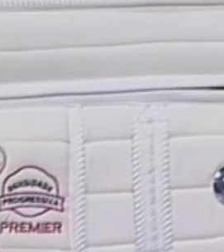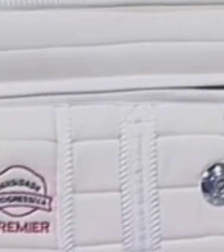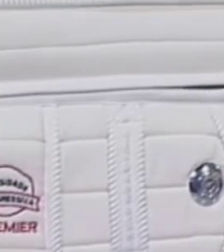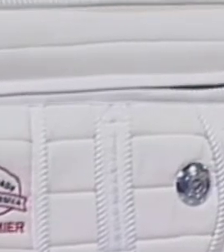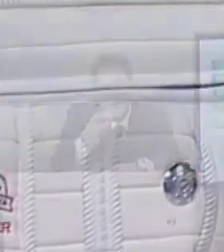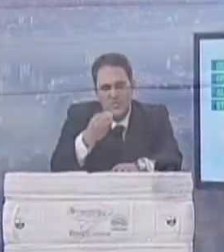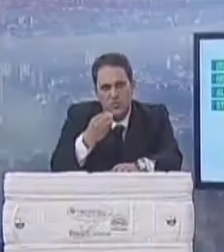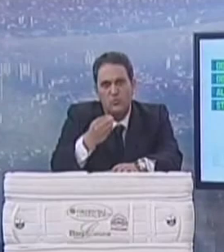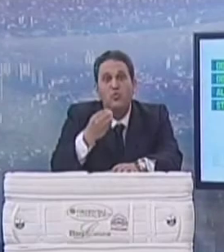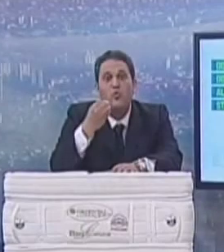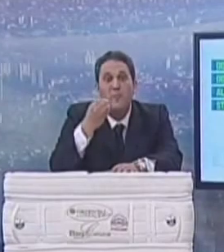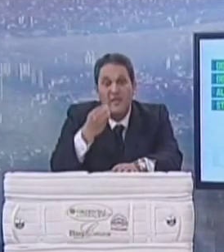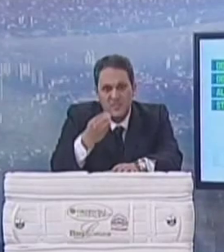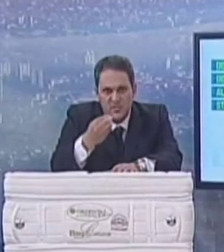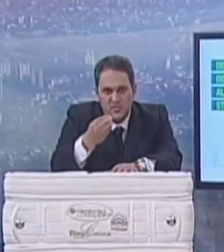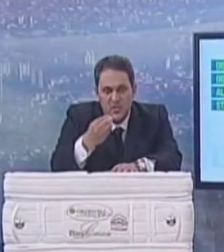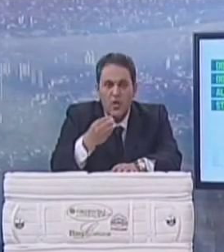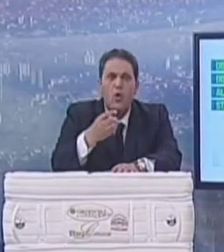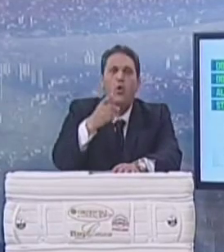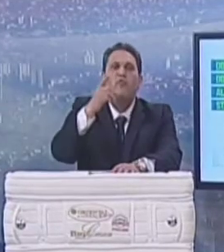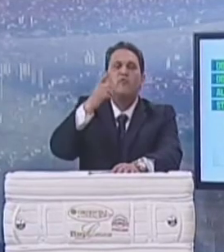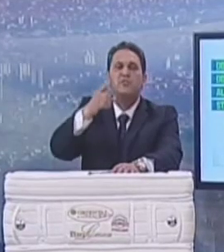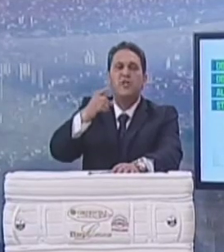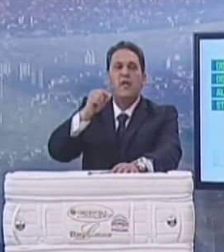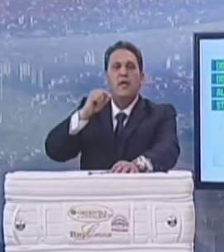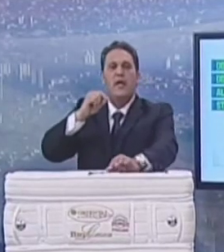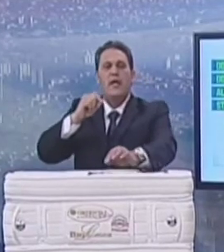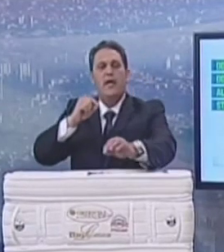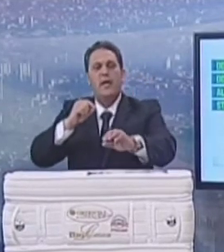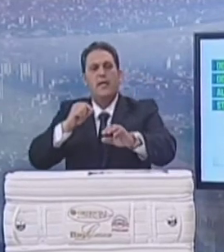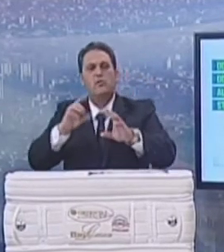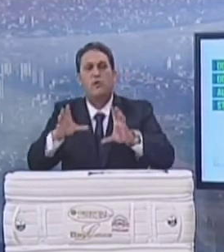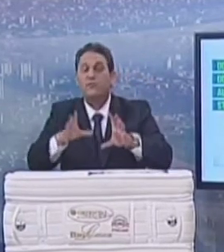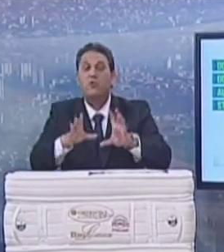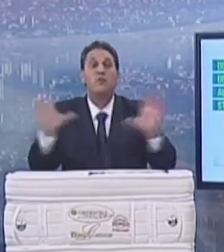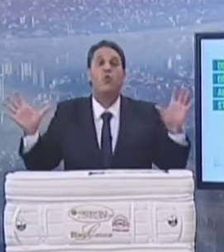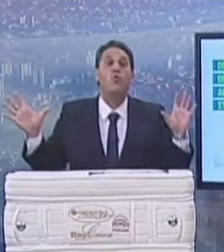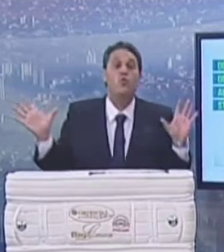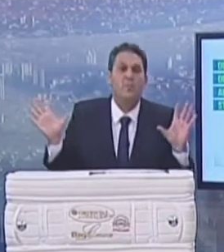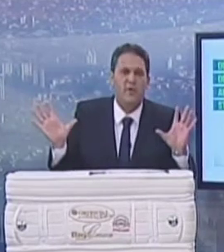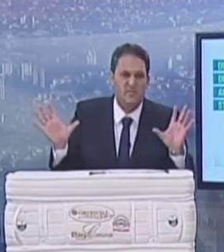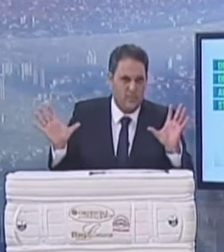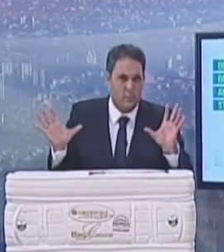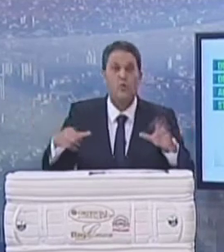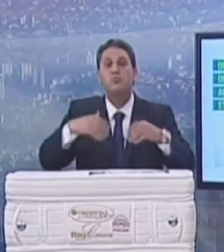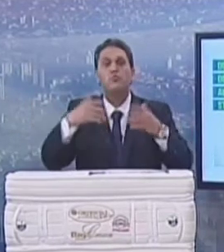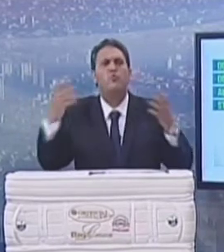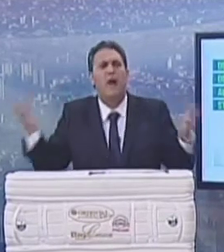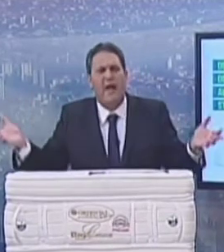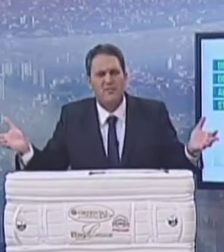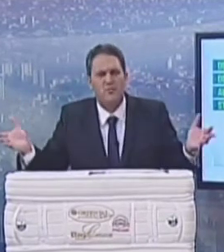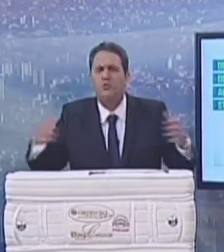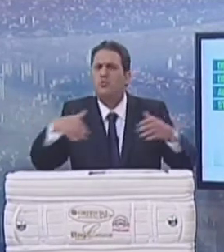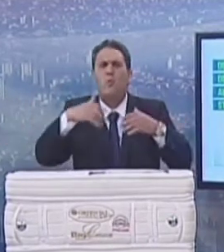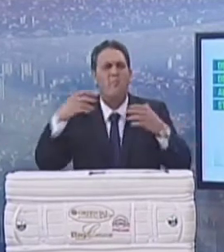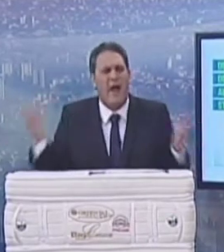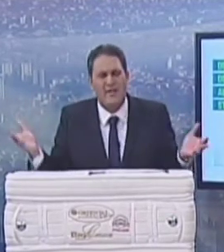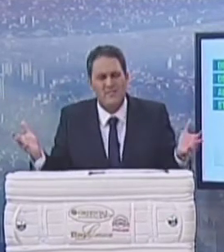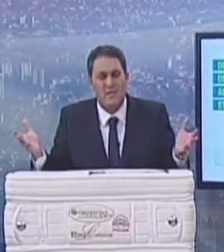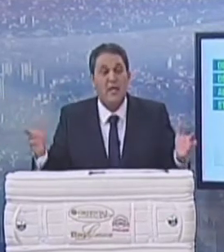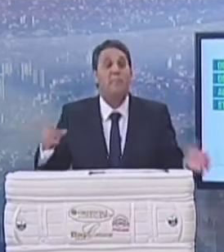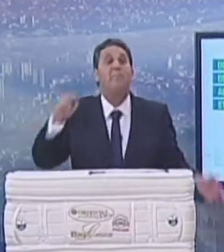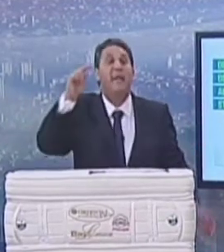dores nas pernas, gente, durmências. Ou você que sofre com dores na coluna, por exemplo, dores musculares, dores